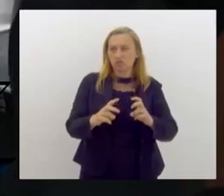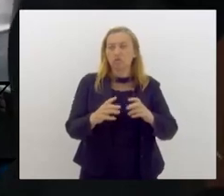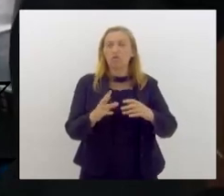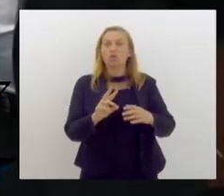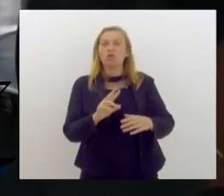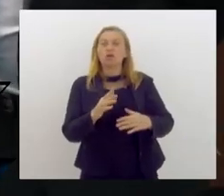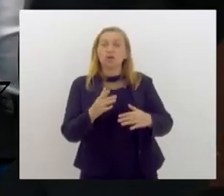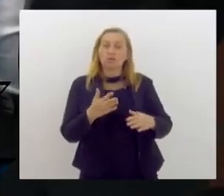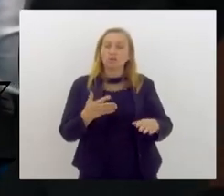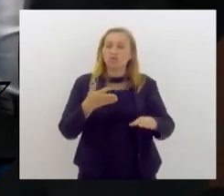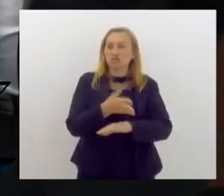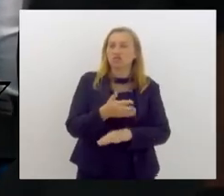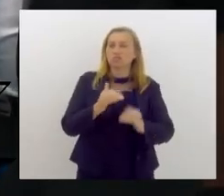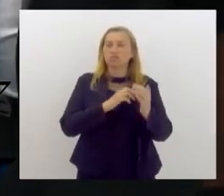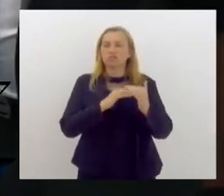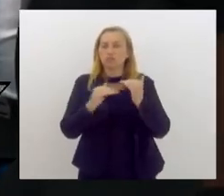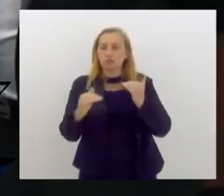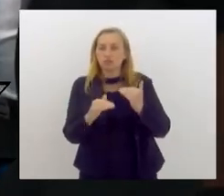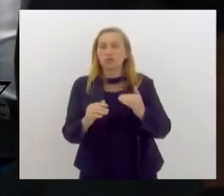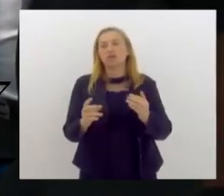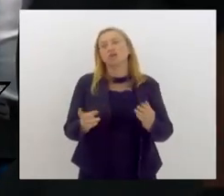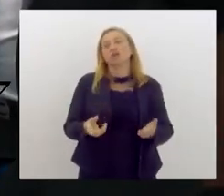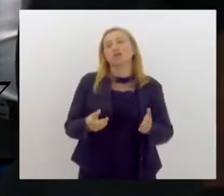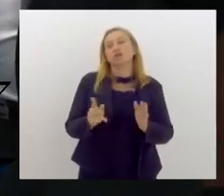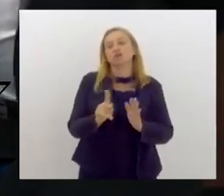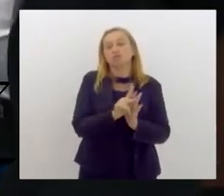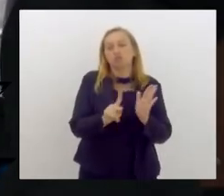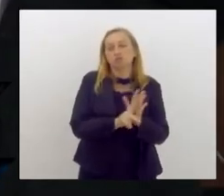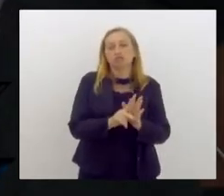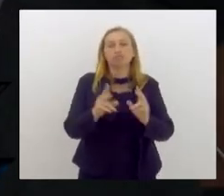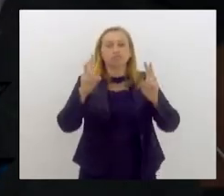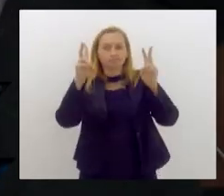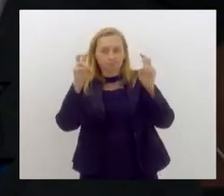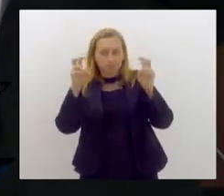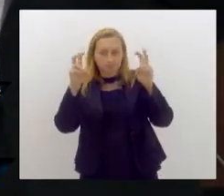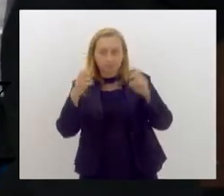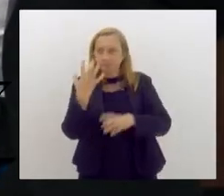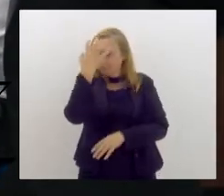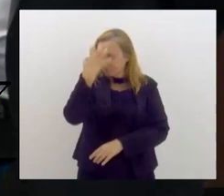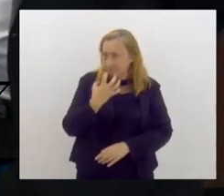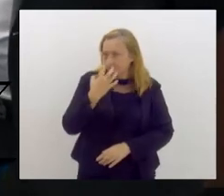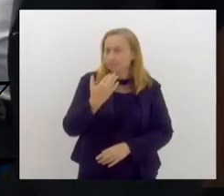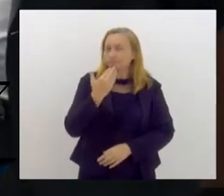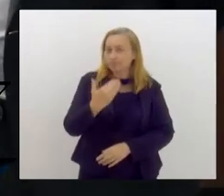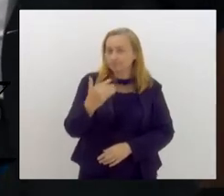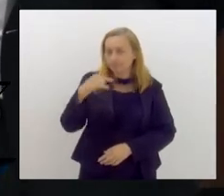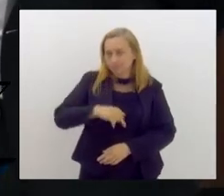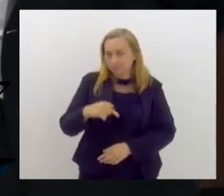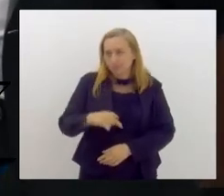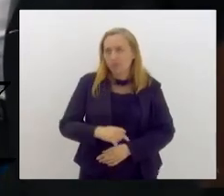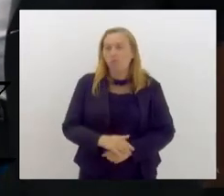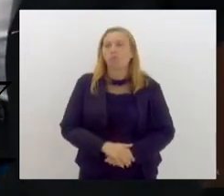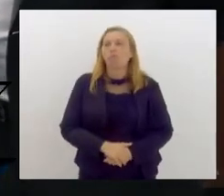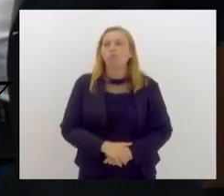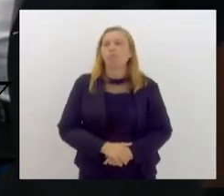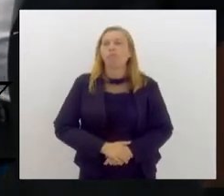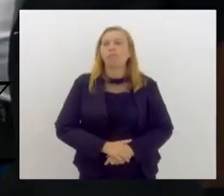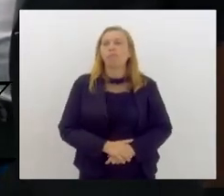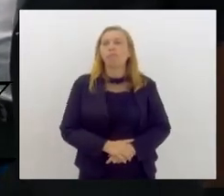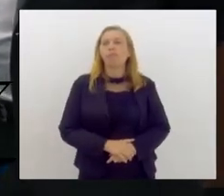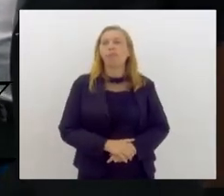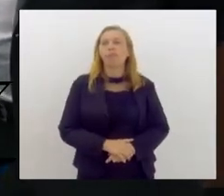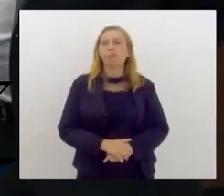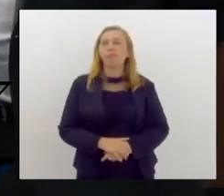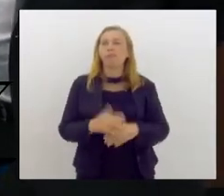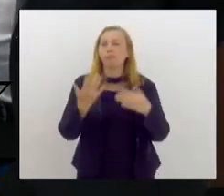metrô. Então, esse projeto é uma questão muito séria. Quero fazer um apelo aqui ao atual